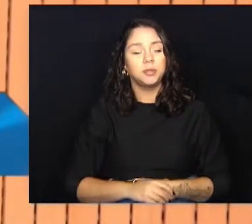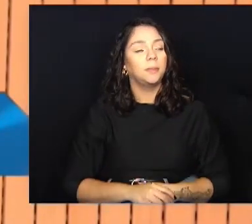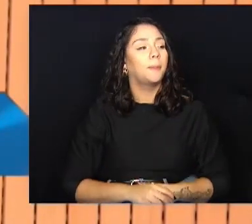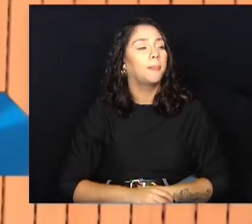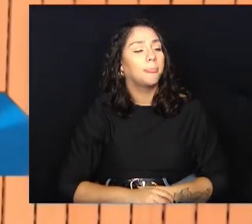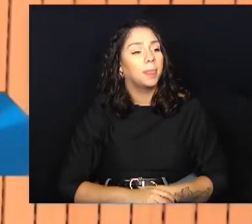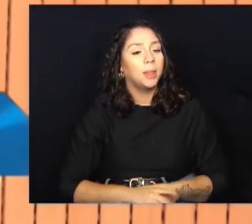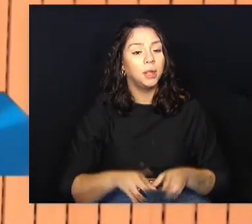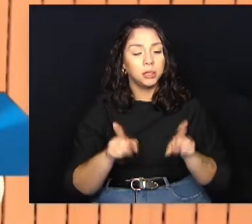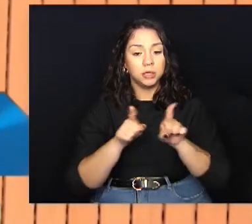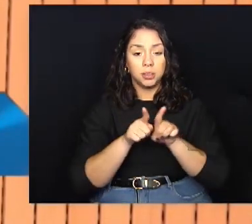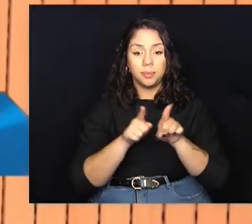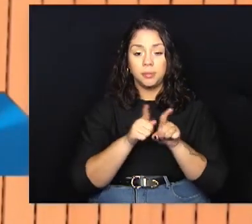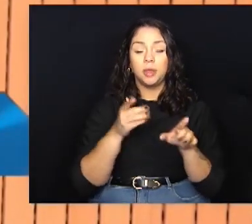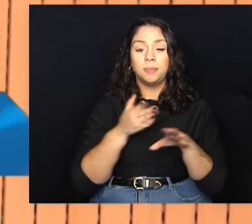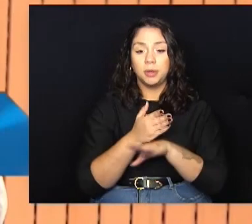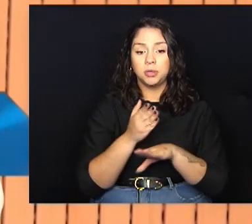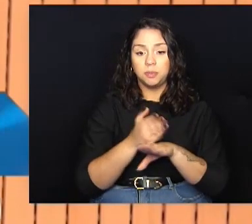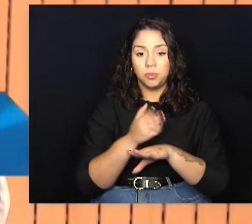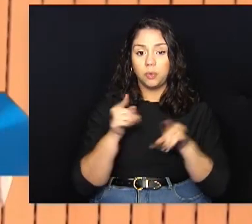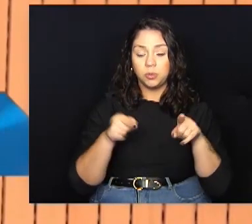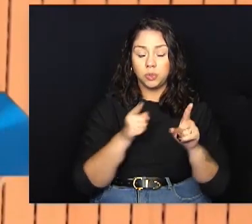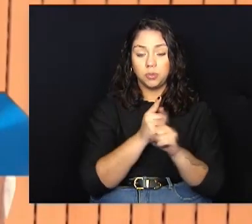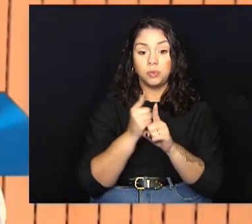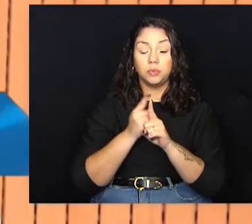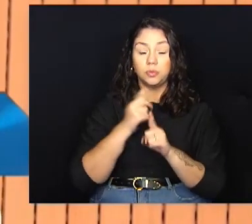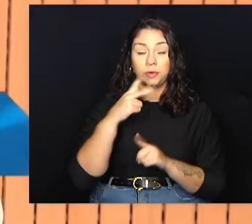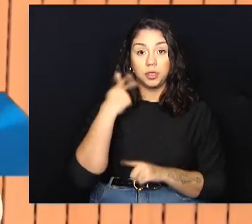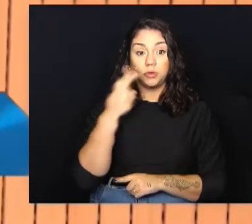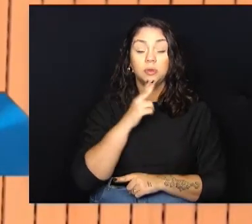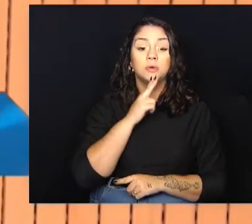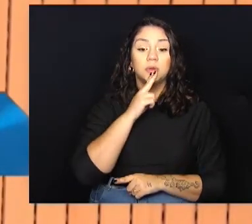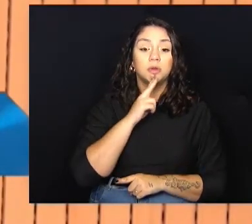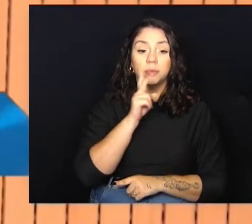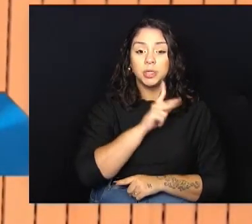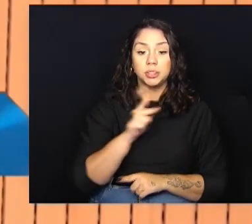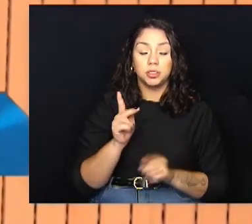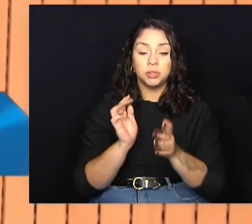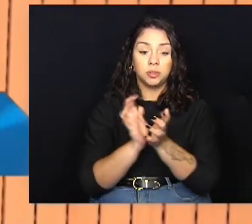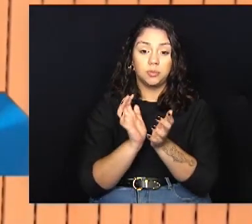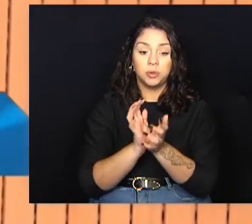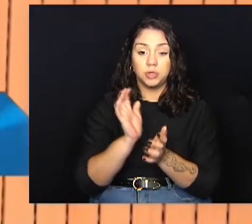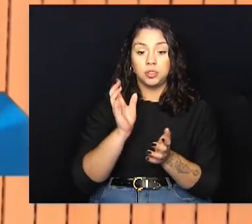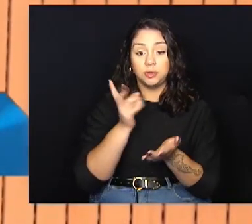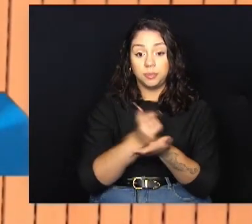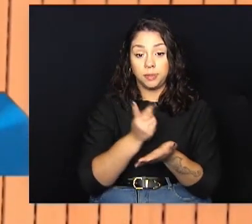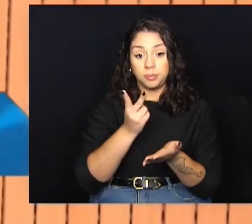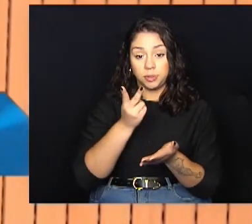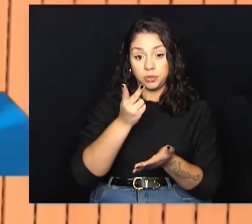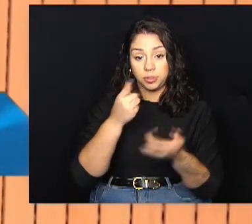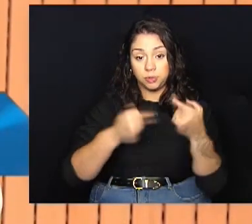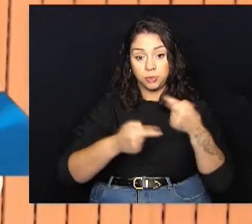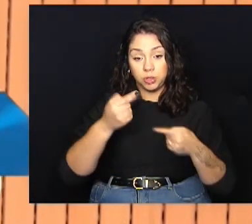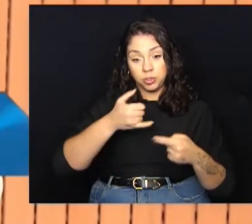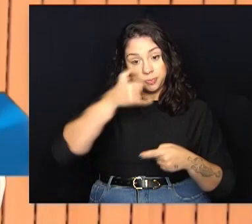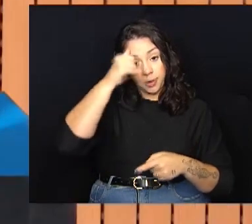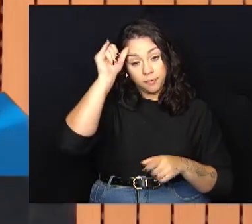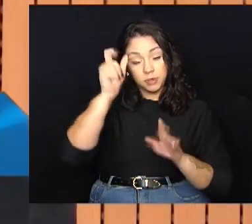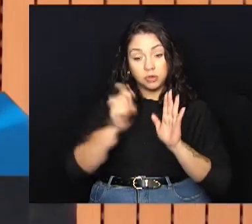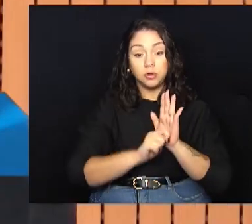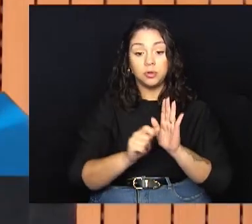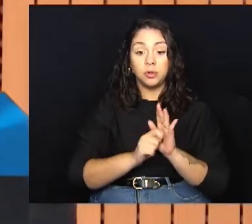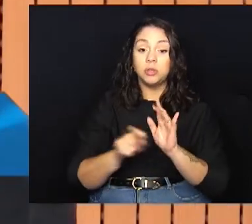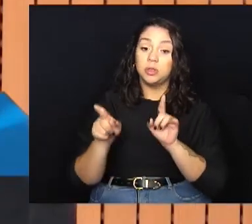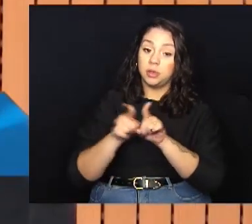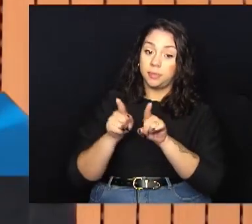participaram do encontro os vereadores Nelson oscari presidente da Comissão permanente de políticas de prevenção às